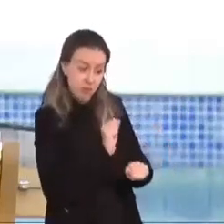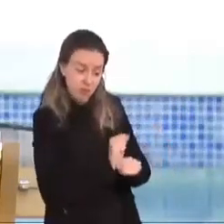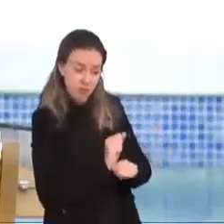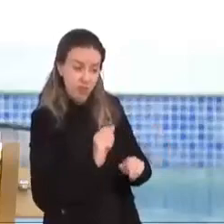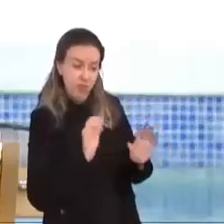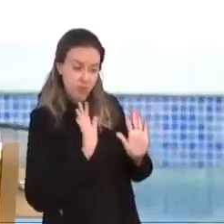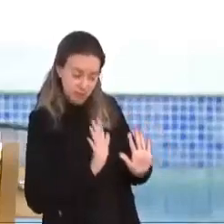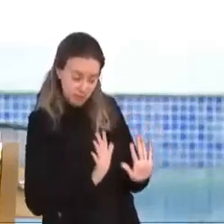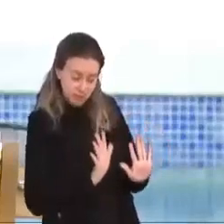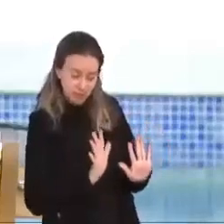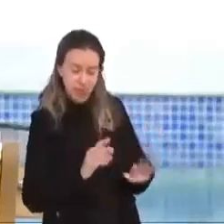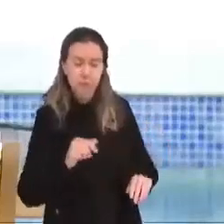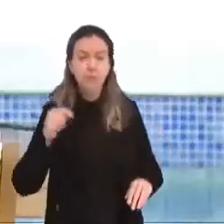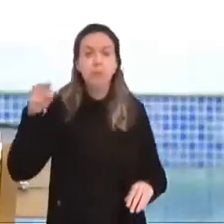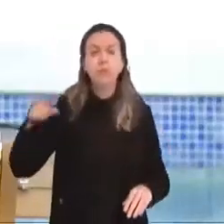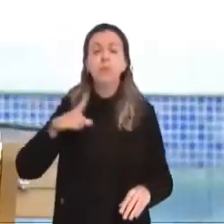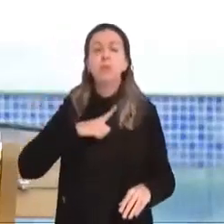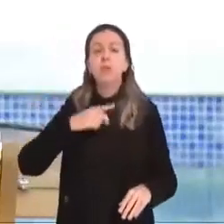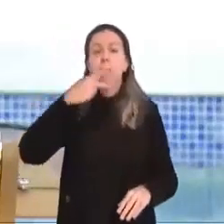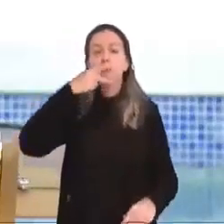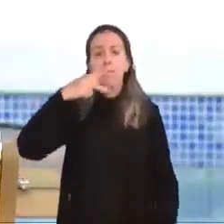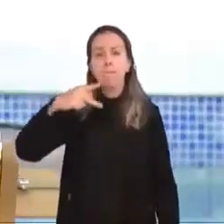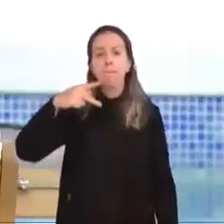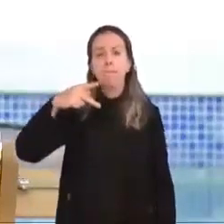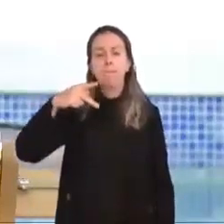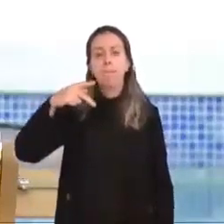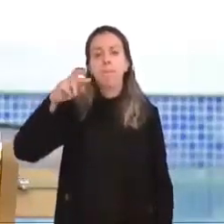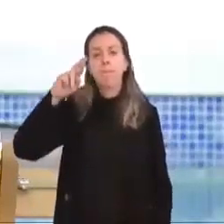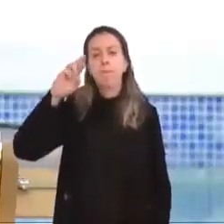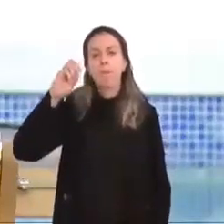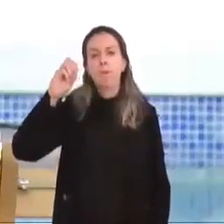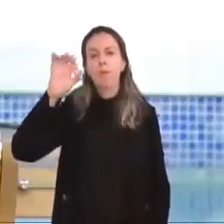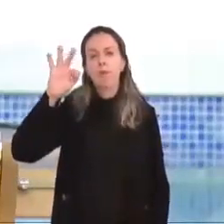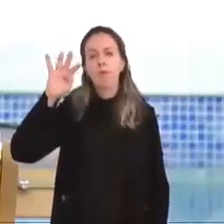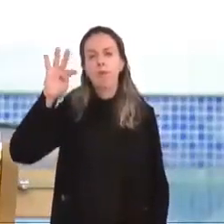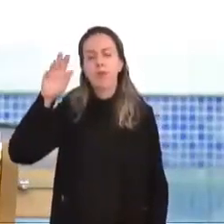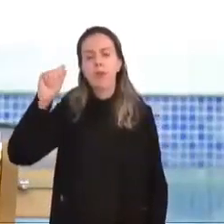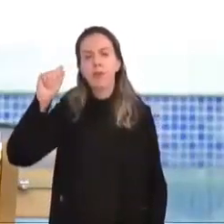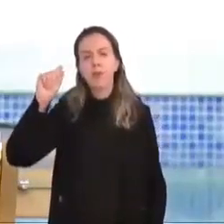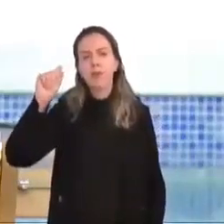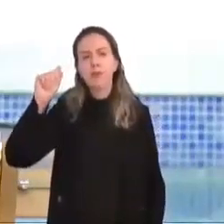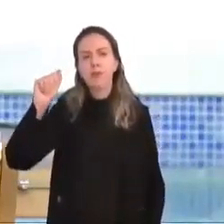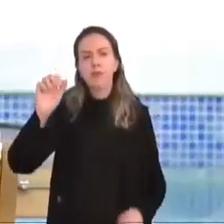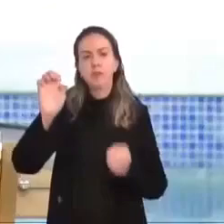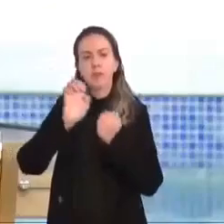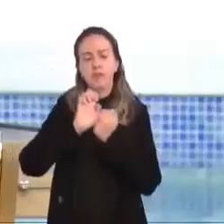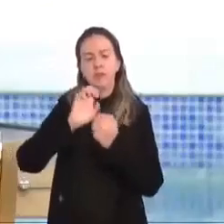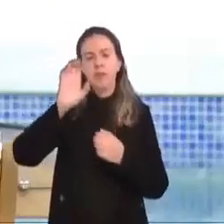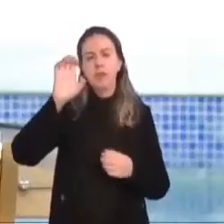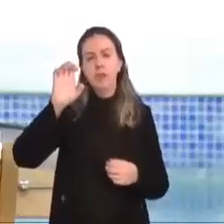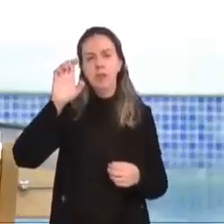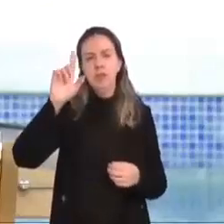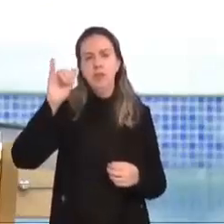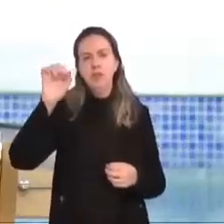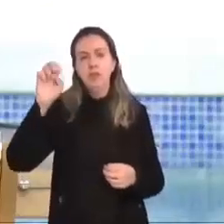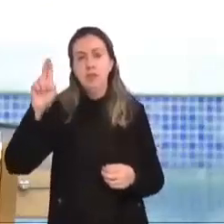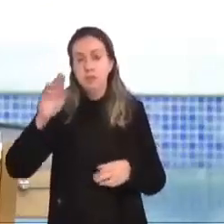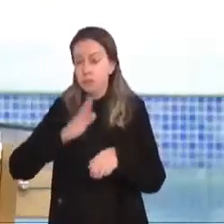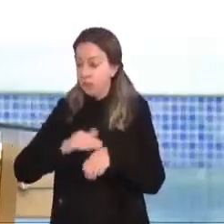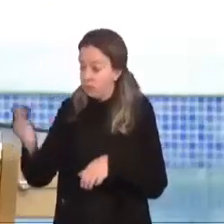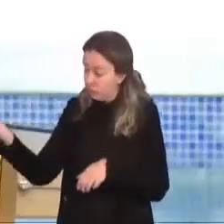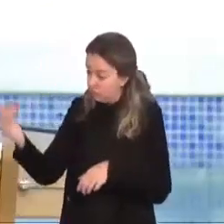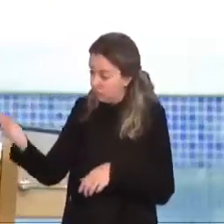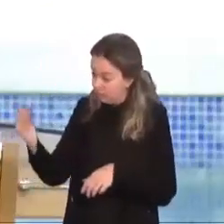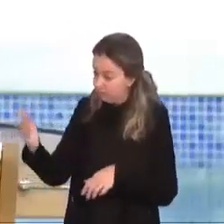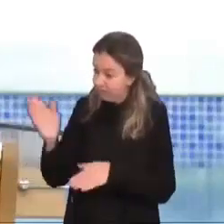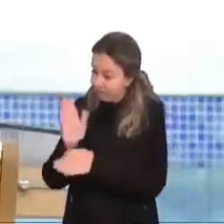que quando estão tramando contra o povo de Israel, Deus o faz saber de todas as coisas.